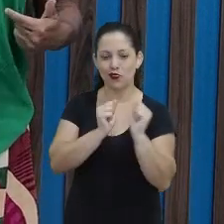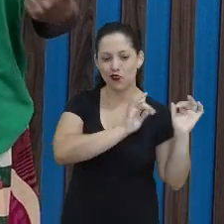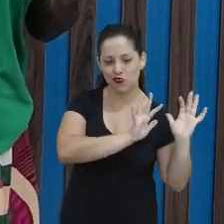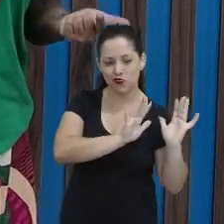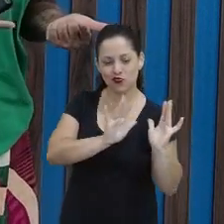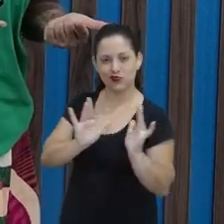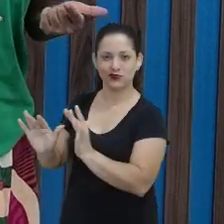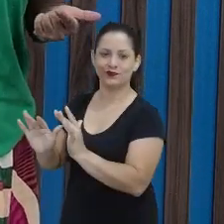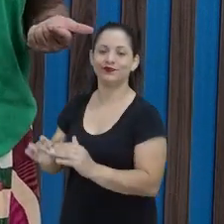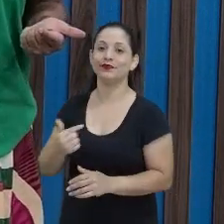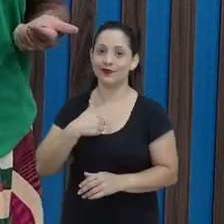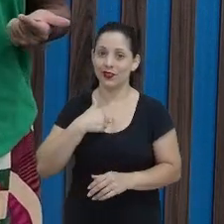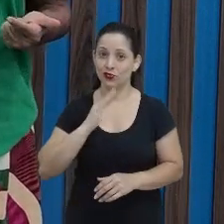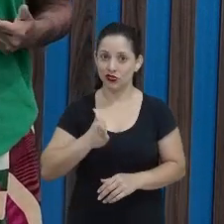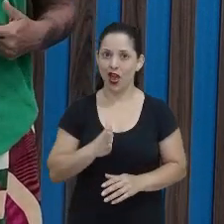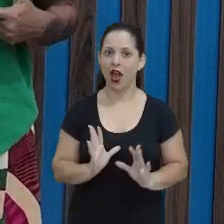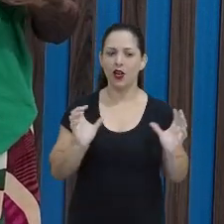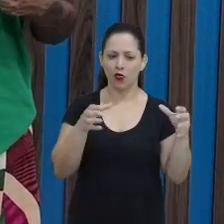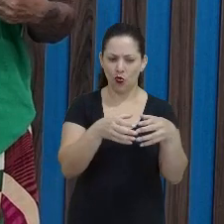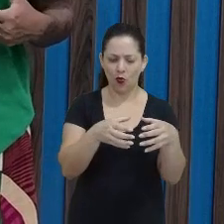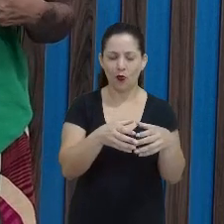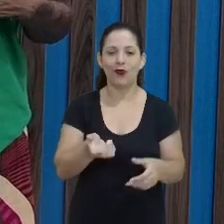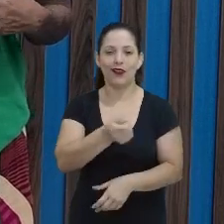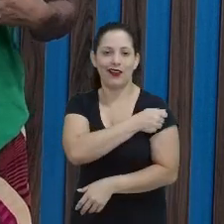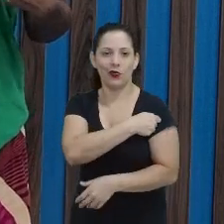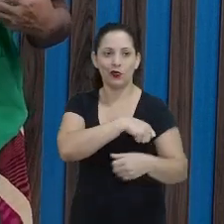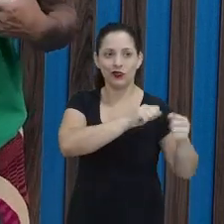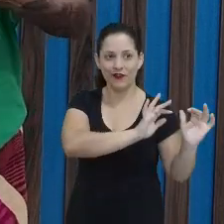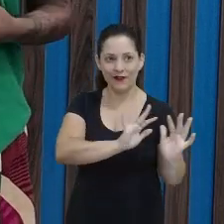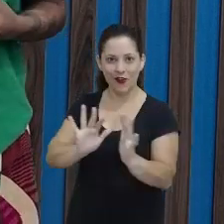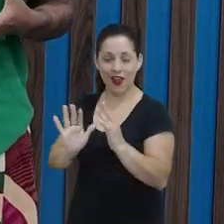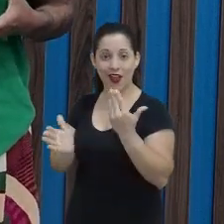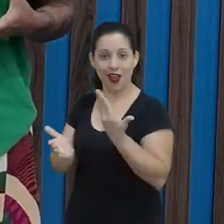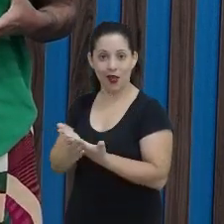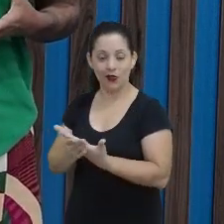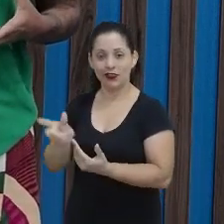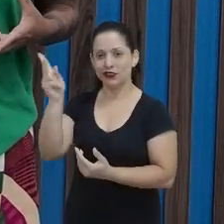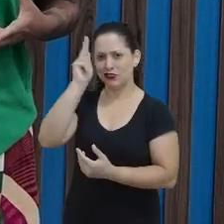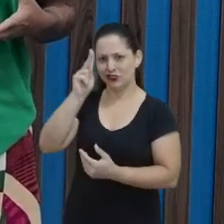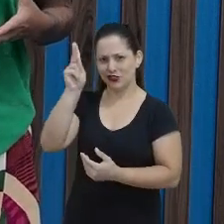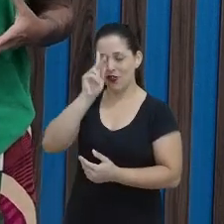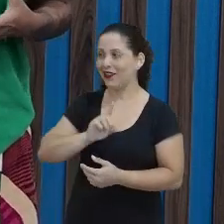com meus ex-alunos, da gente ter essa história, aula de história ao ar livre.